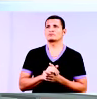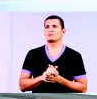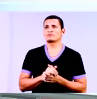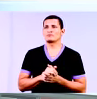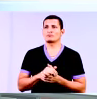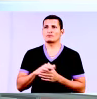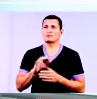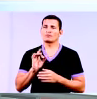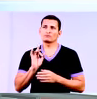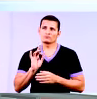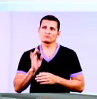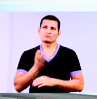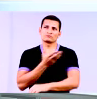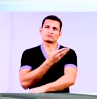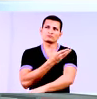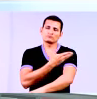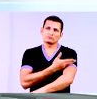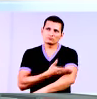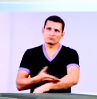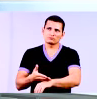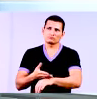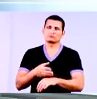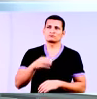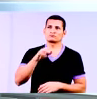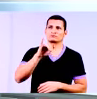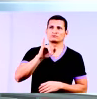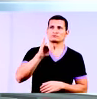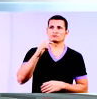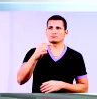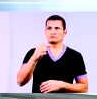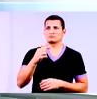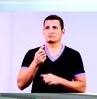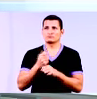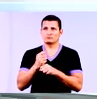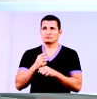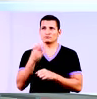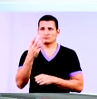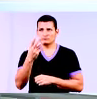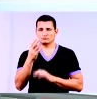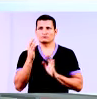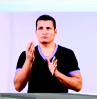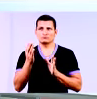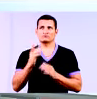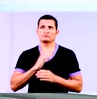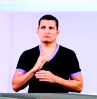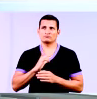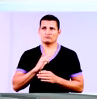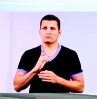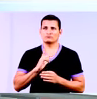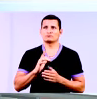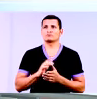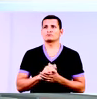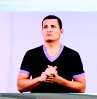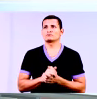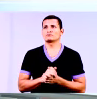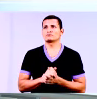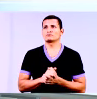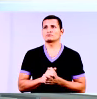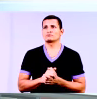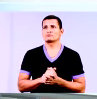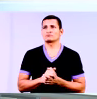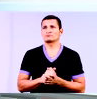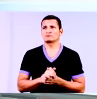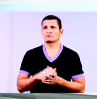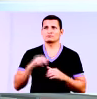que acostumou a dizer isso, mas o i7 já está aí há 3 anos no mercado, né? A gente já tem aí,